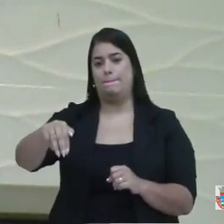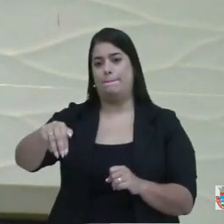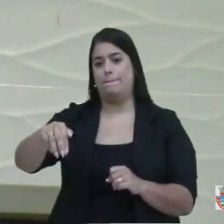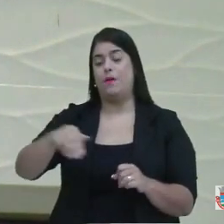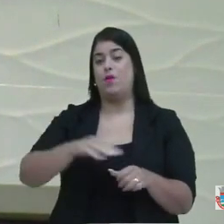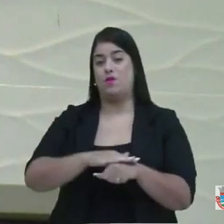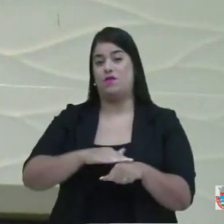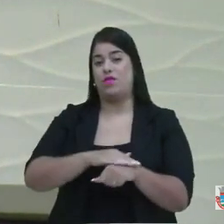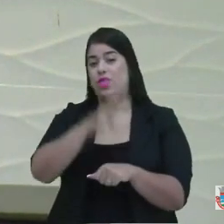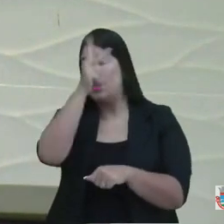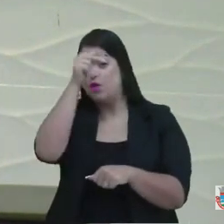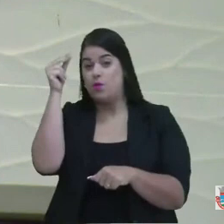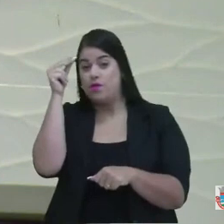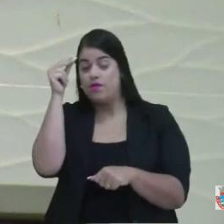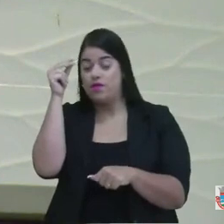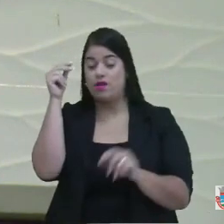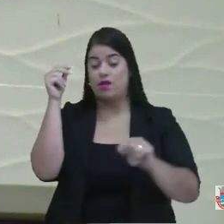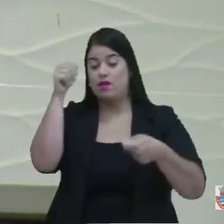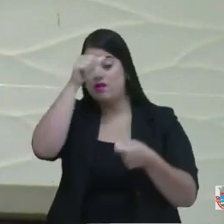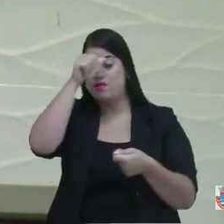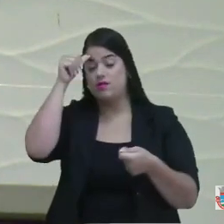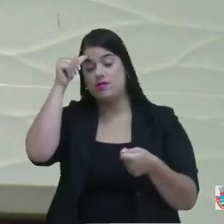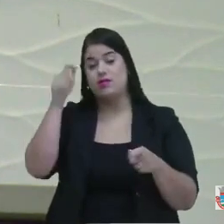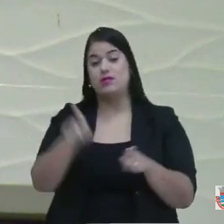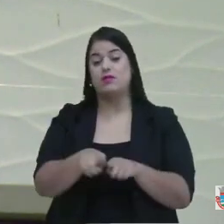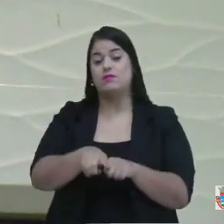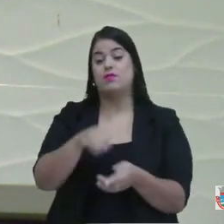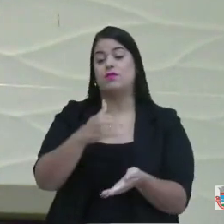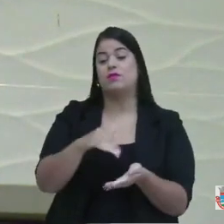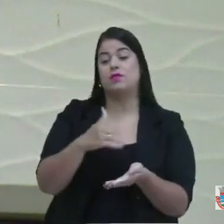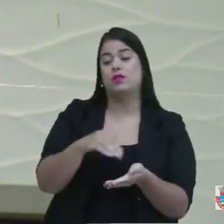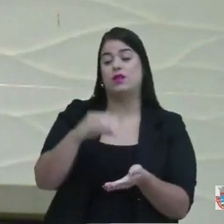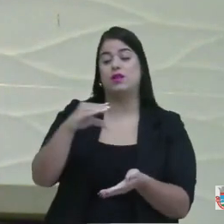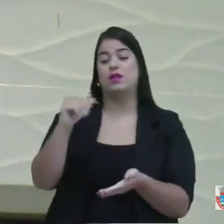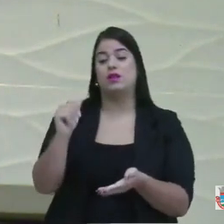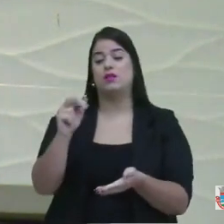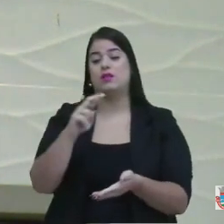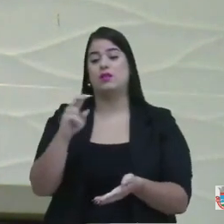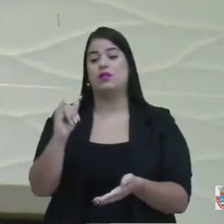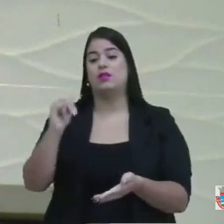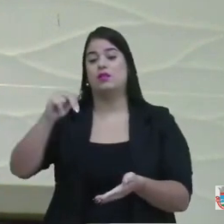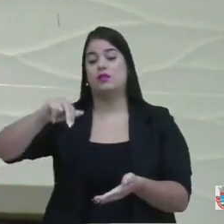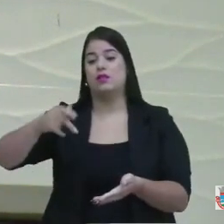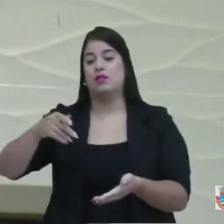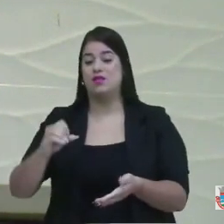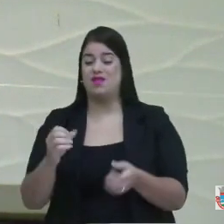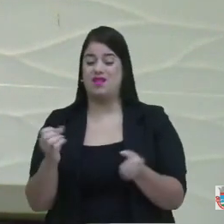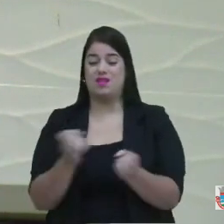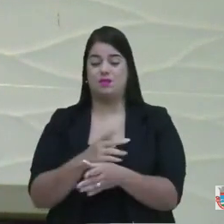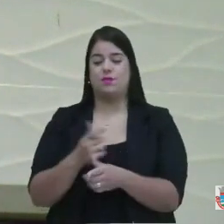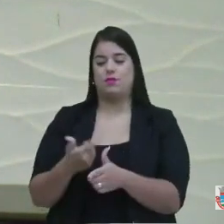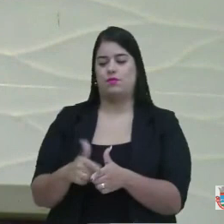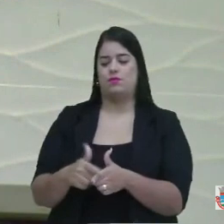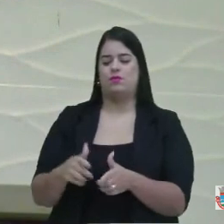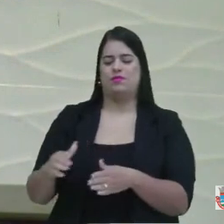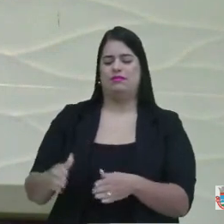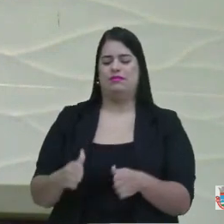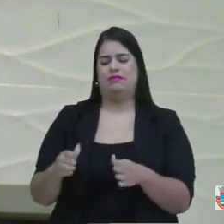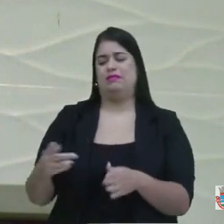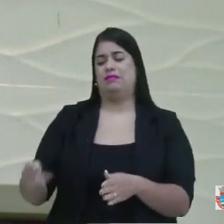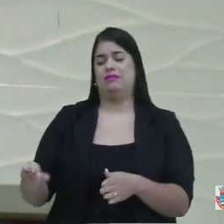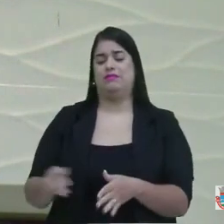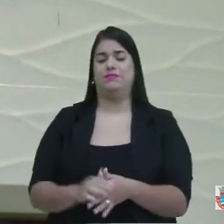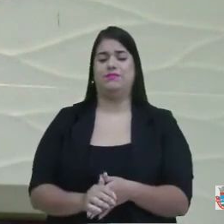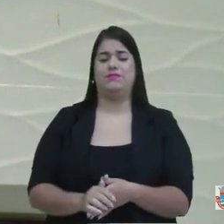secretário Carrinho, para aos pouquinhos, né, nós ir resolvendo a situação das estradas daquela região. Quer dizer, é